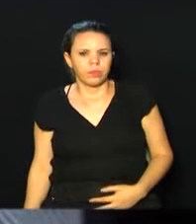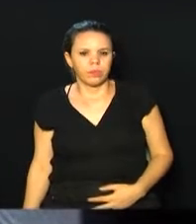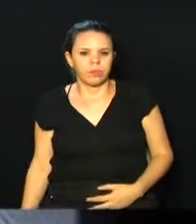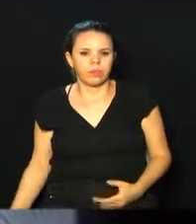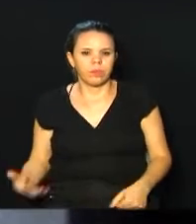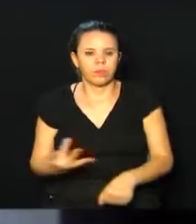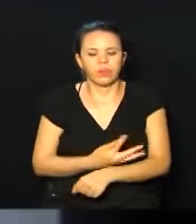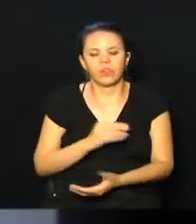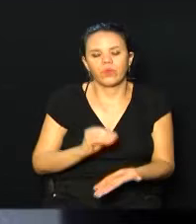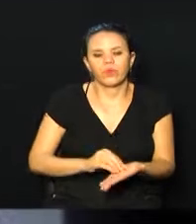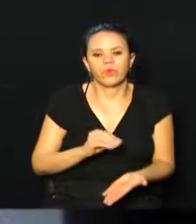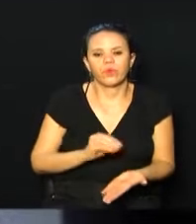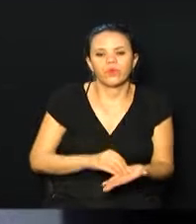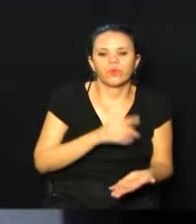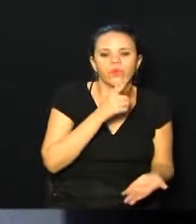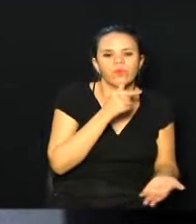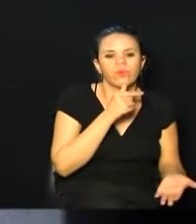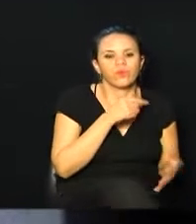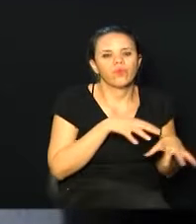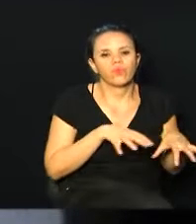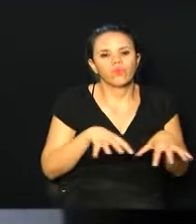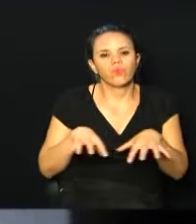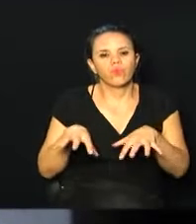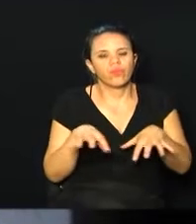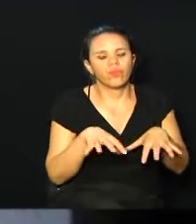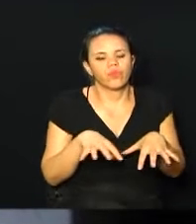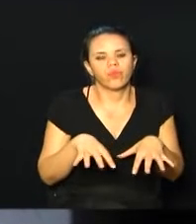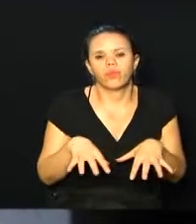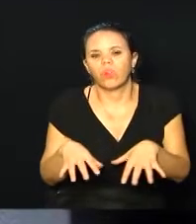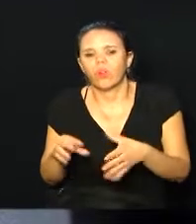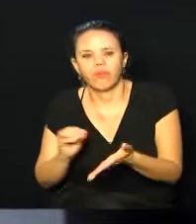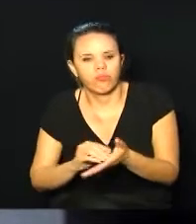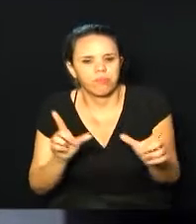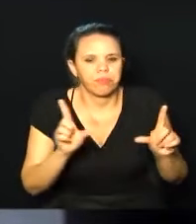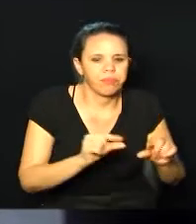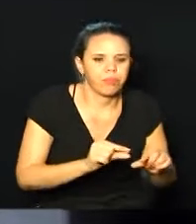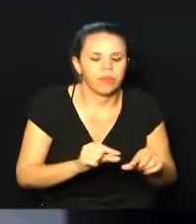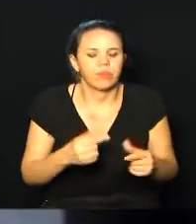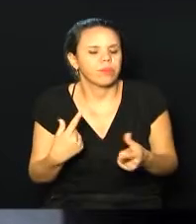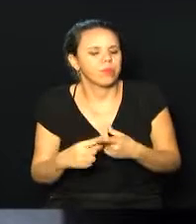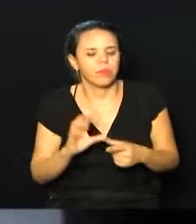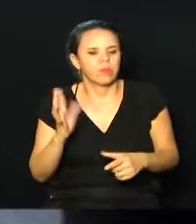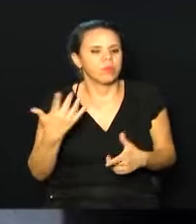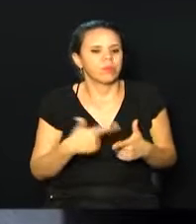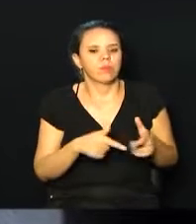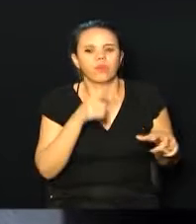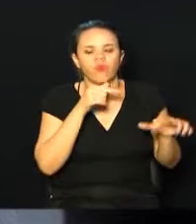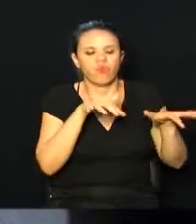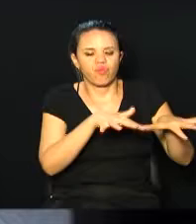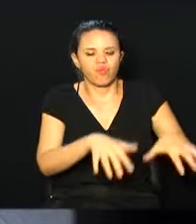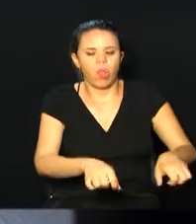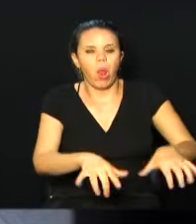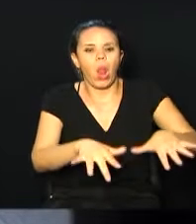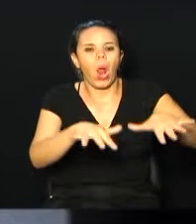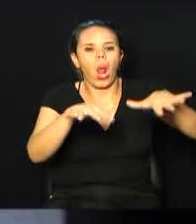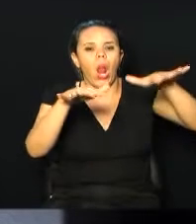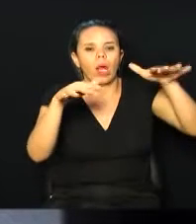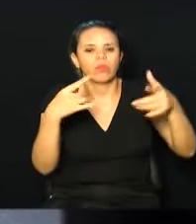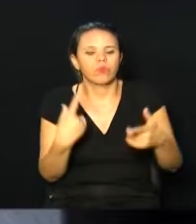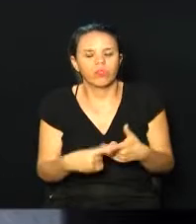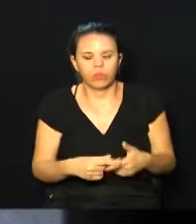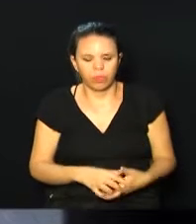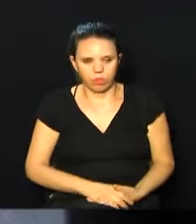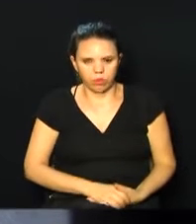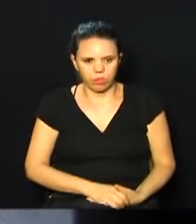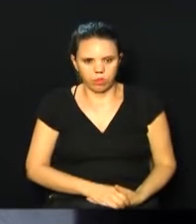crises hídricas, porque a chuva tem sido insuficiente. Então, por que continua a ocorrer enchentes e alagamentos? Então,